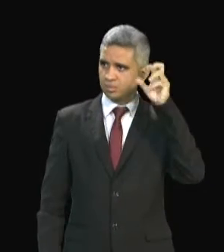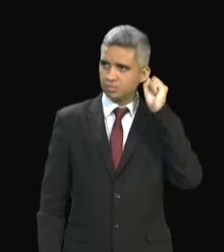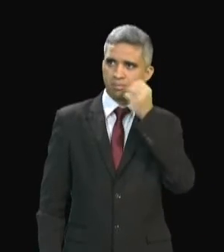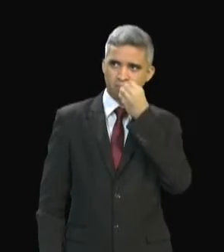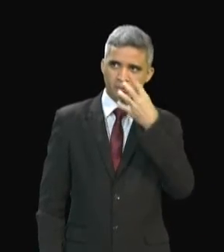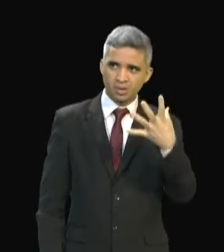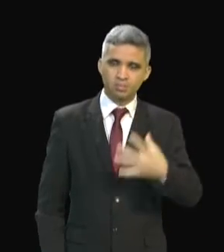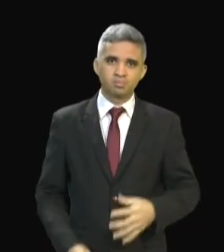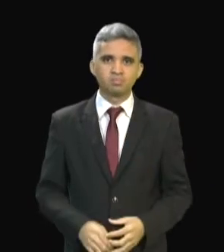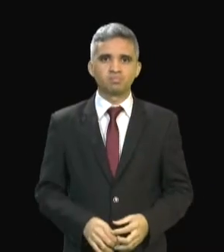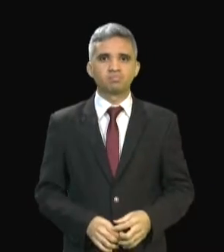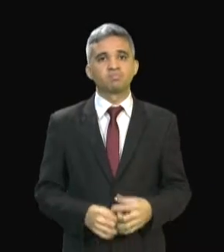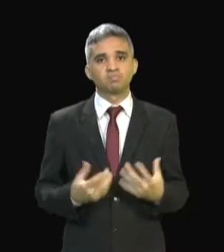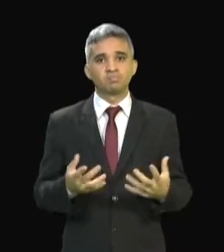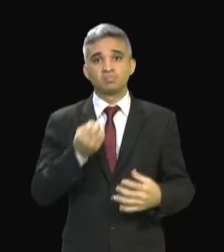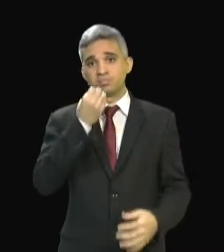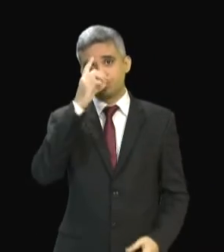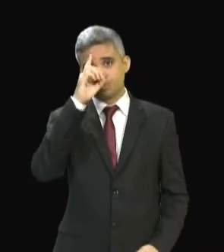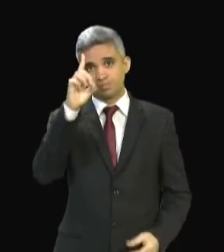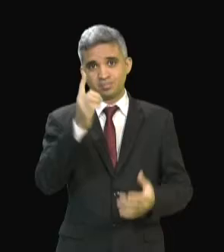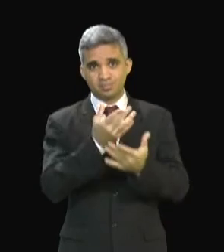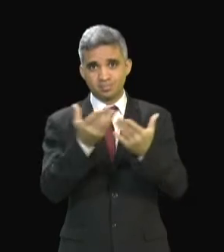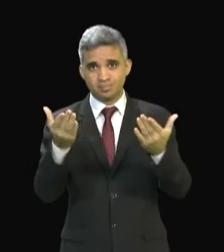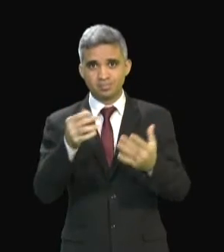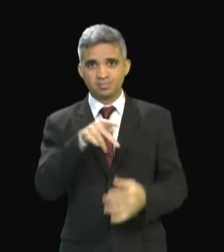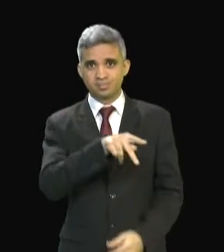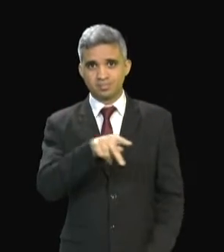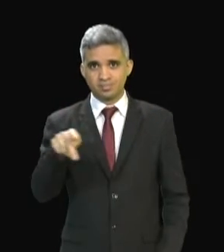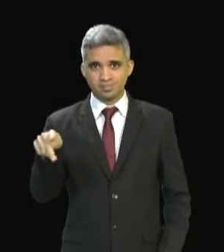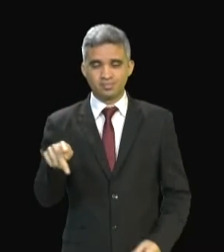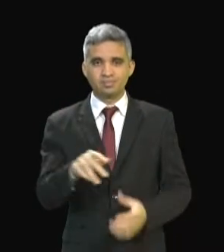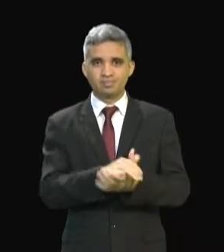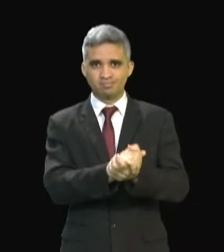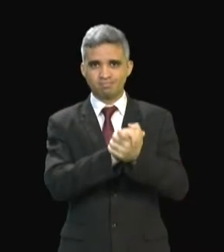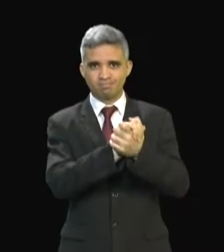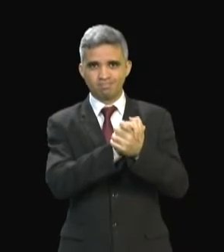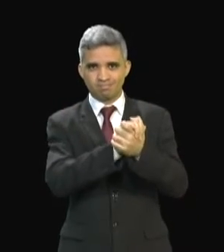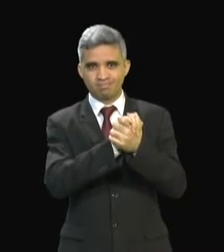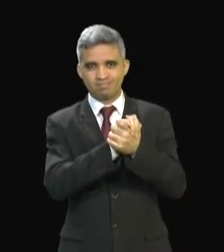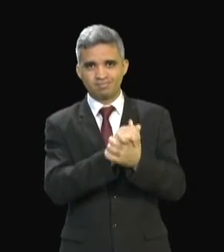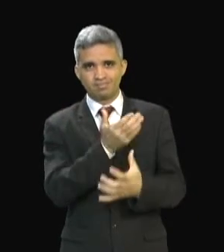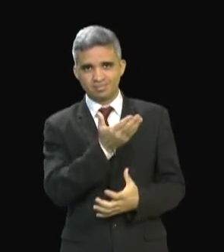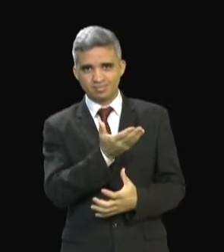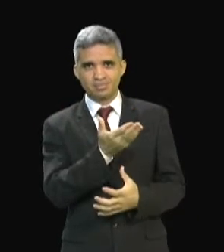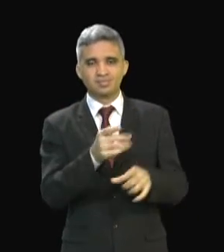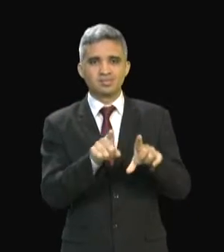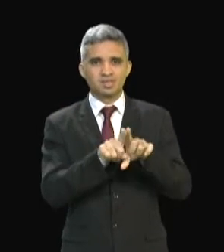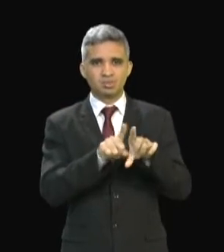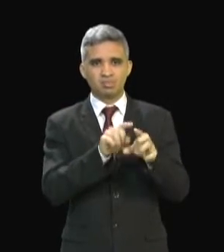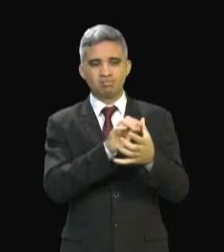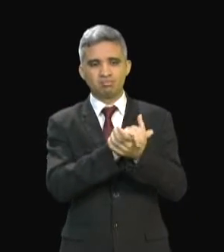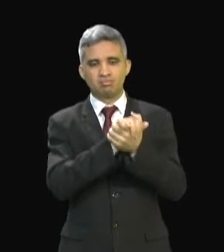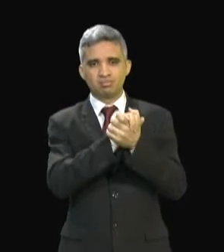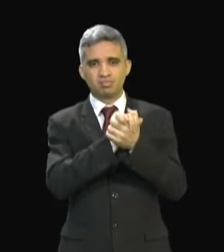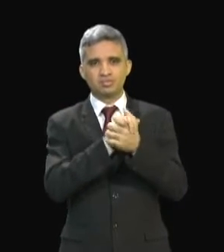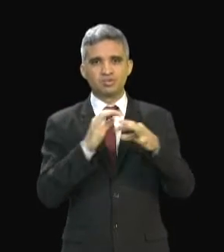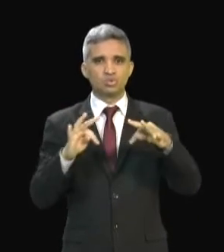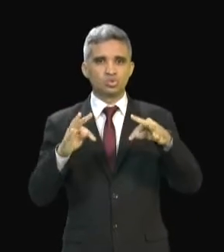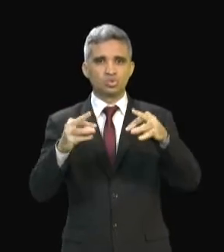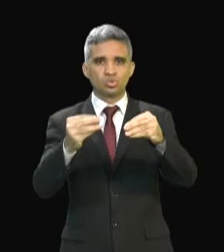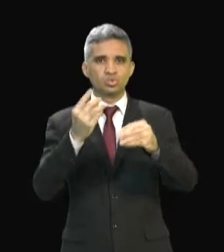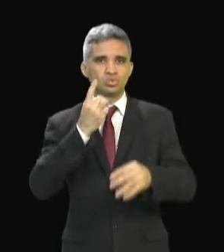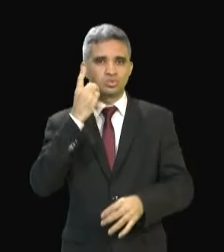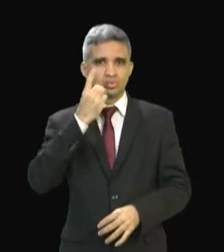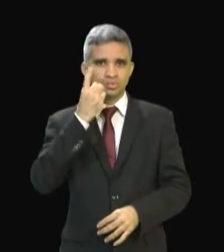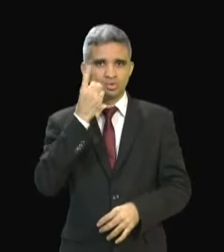Bom dia, senhor presidente. Gostaria de cumprimentá-lo. Em nome do senhor, cumprimento todos os deputados estaduais do estado do